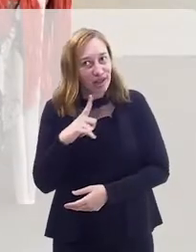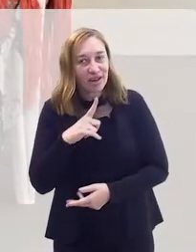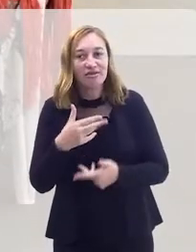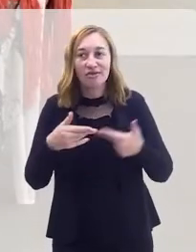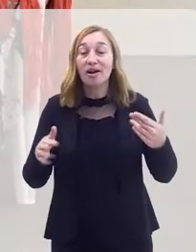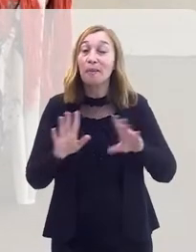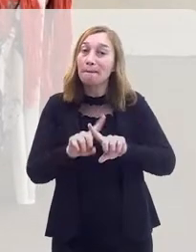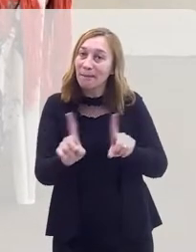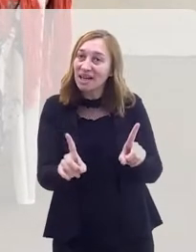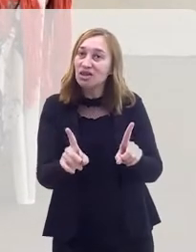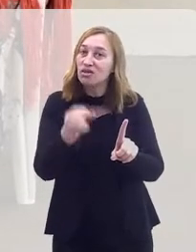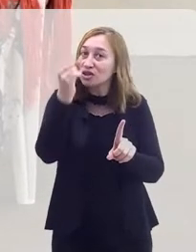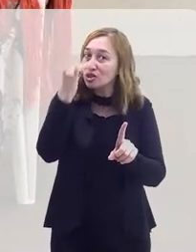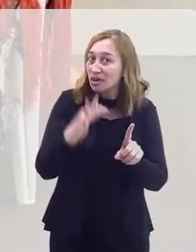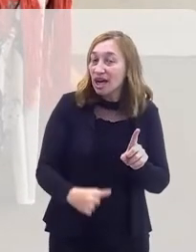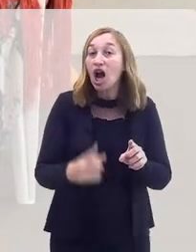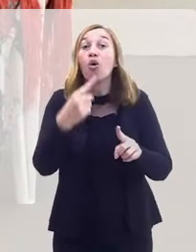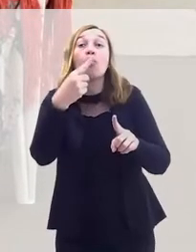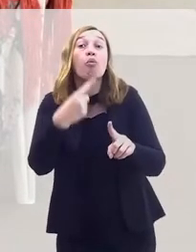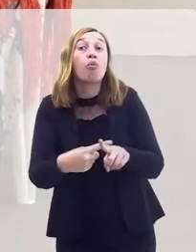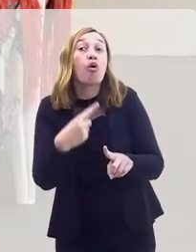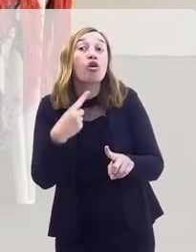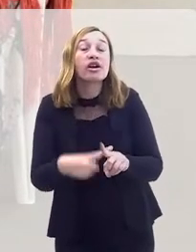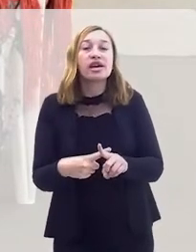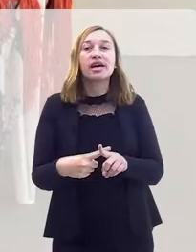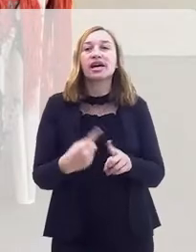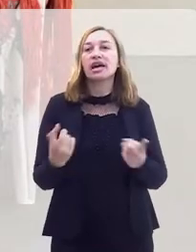Mas eu vou explicar o porquê, né,